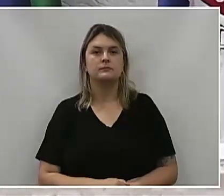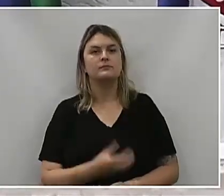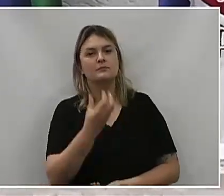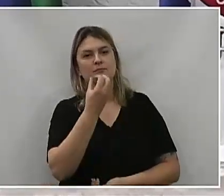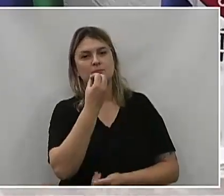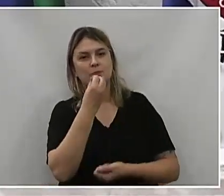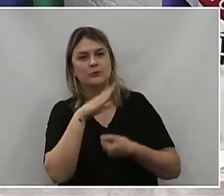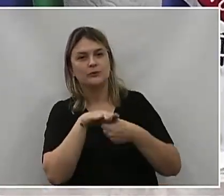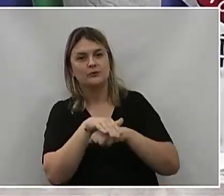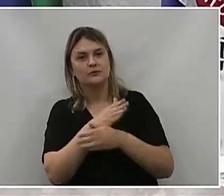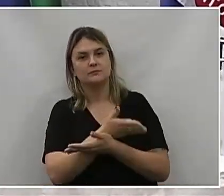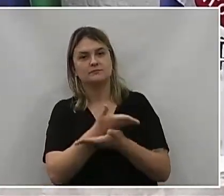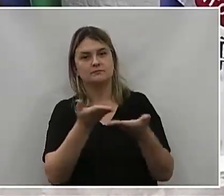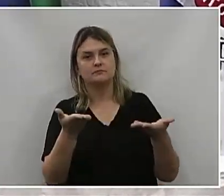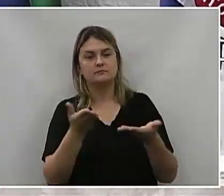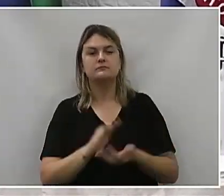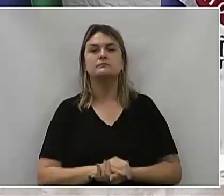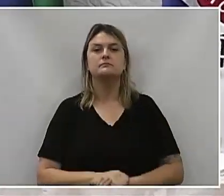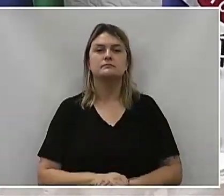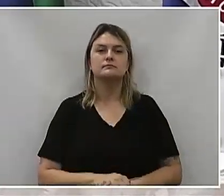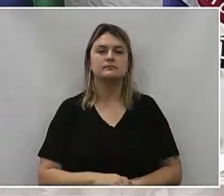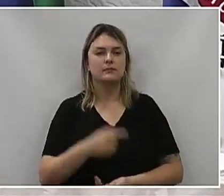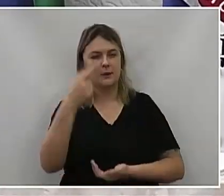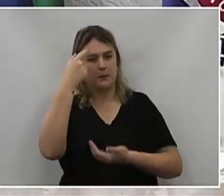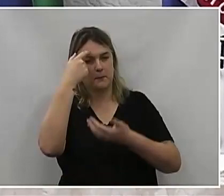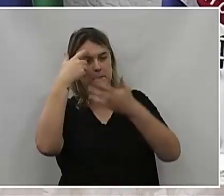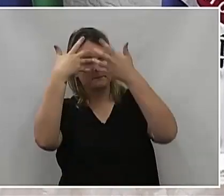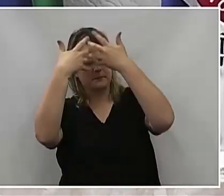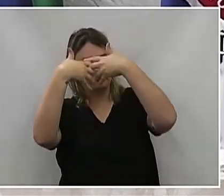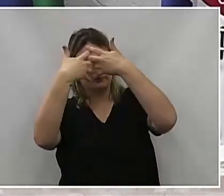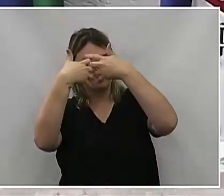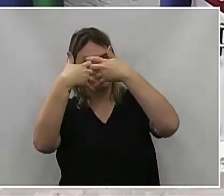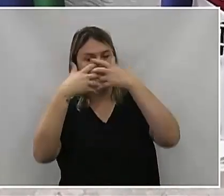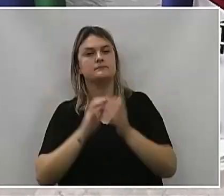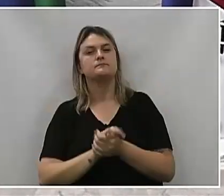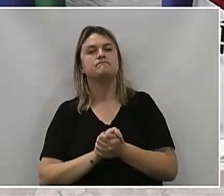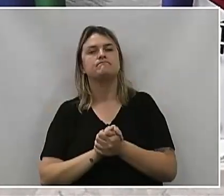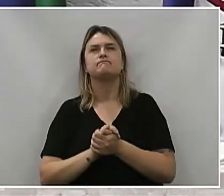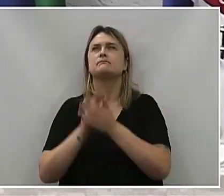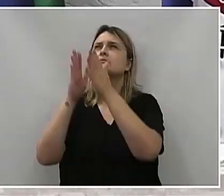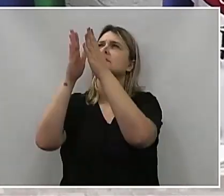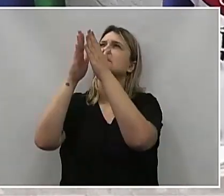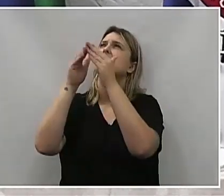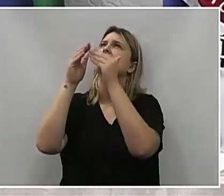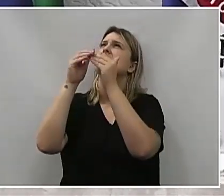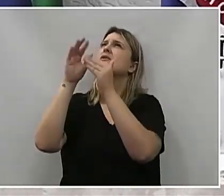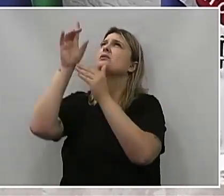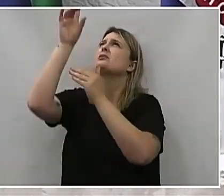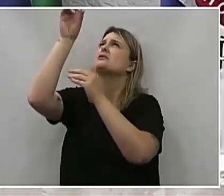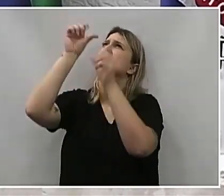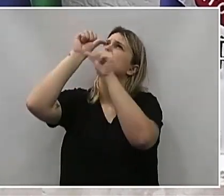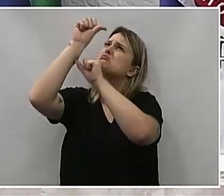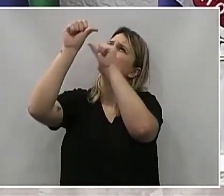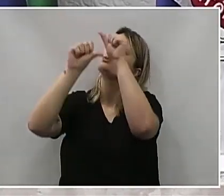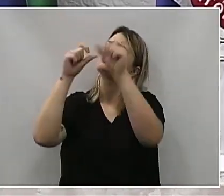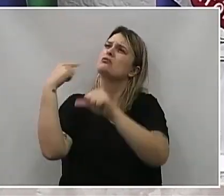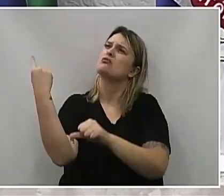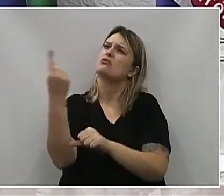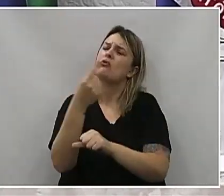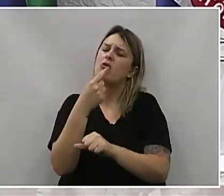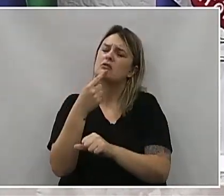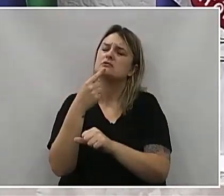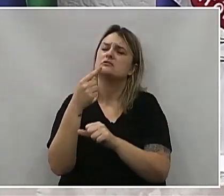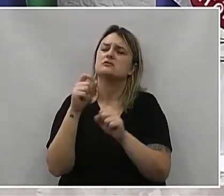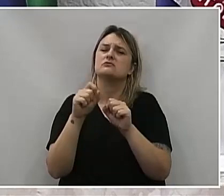Boa noite a todos. Para refletir, mudai, Senhor, a nossa sorte, como as torrentes